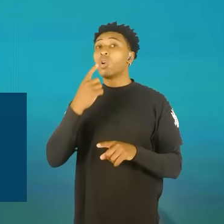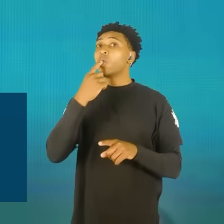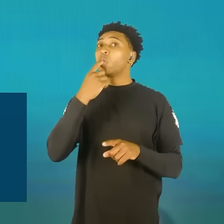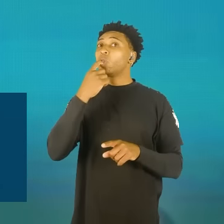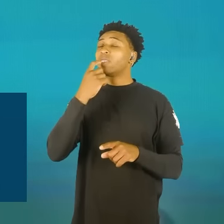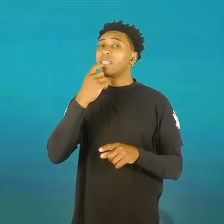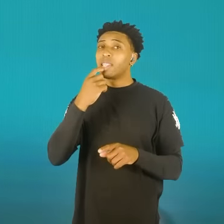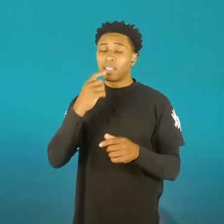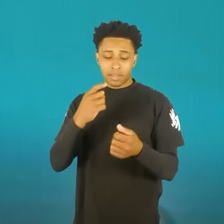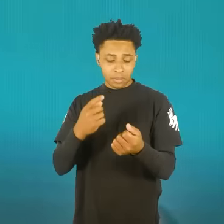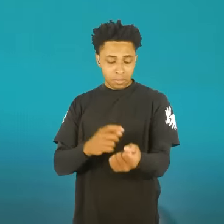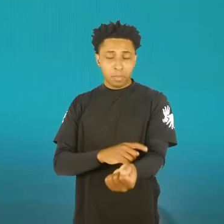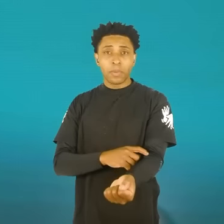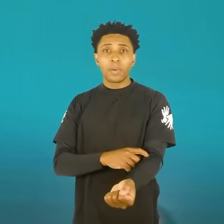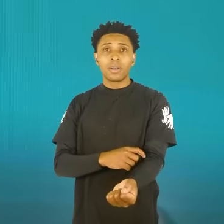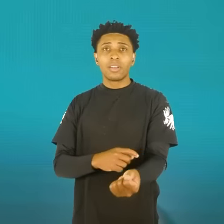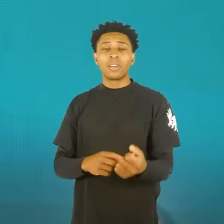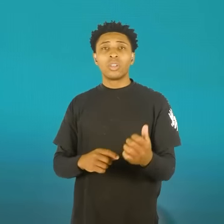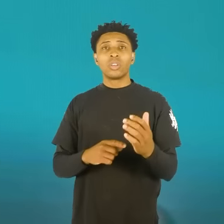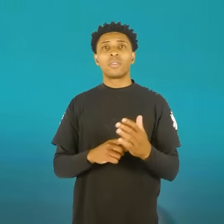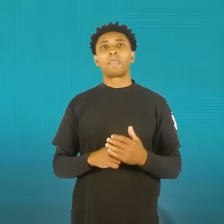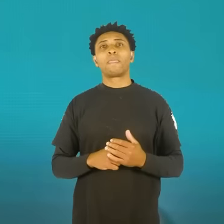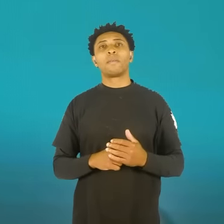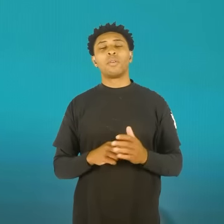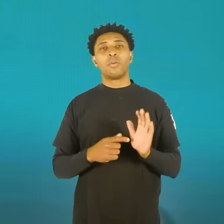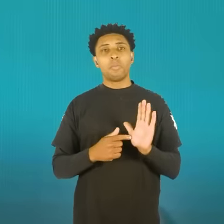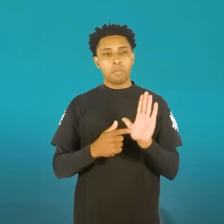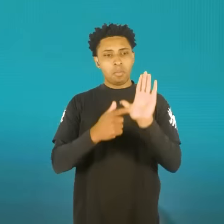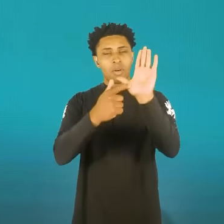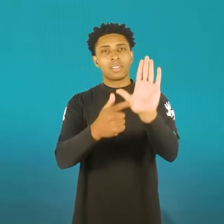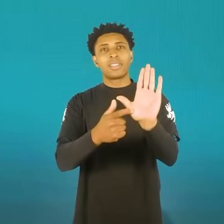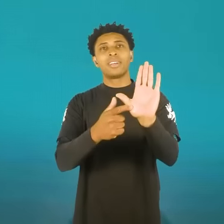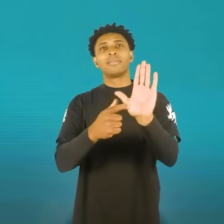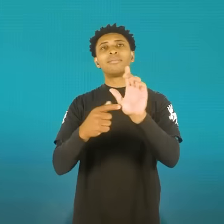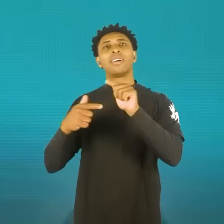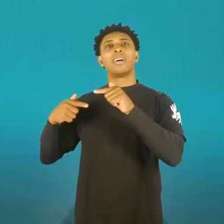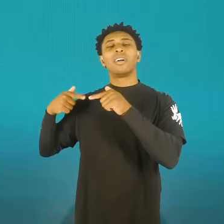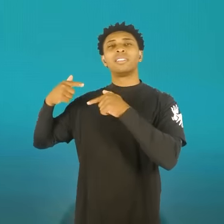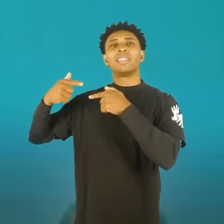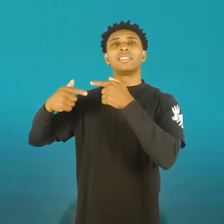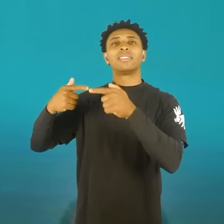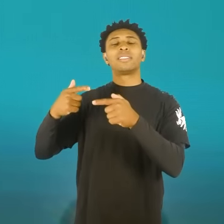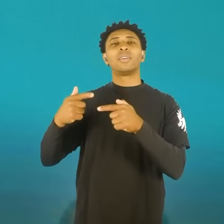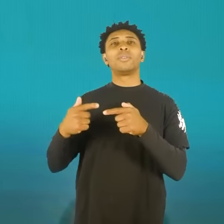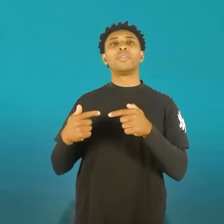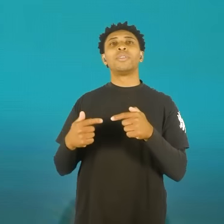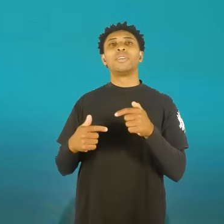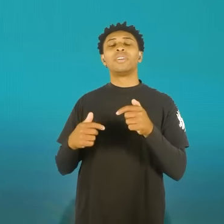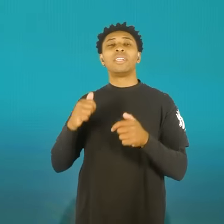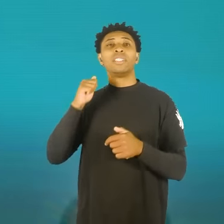que clama, fala da geração de Abel, que foi interrompida porque ele foi